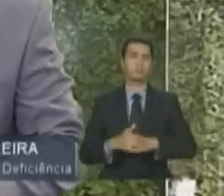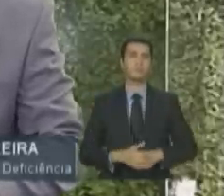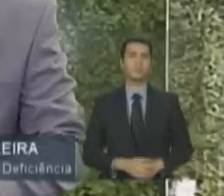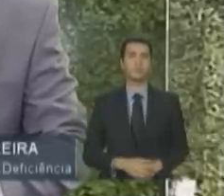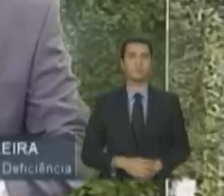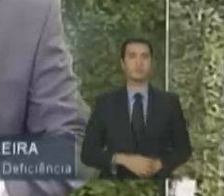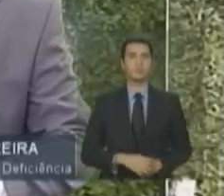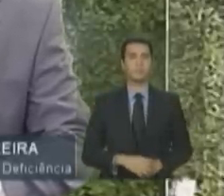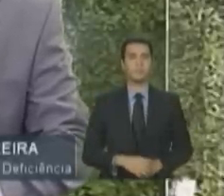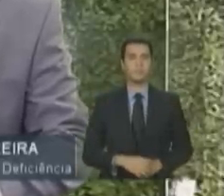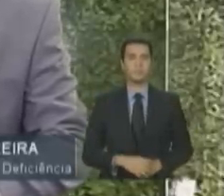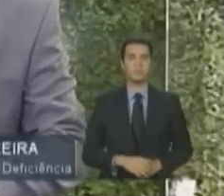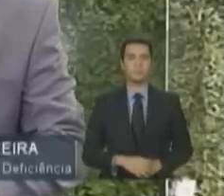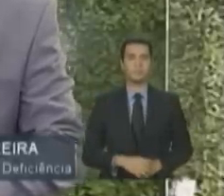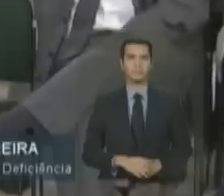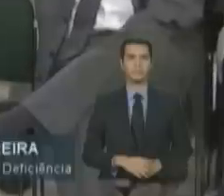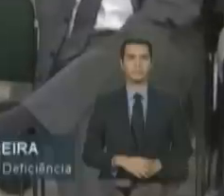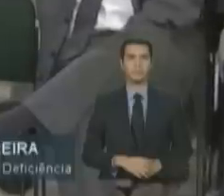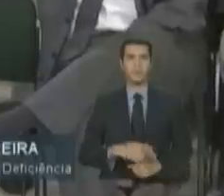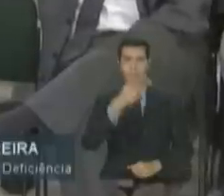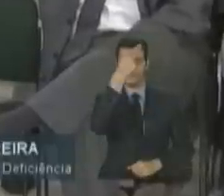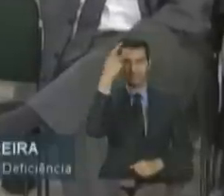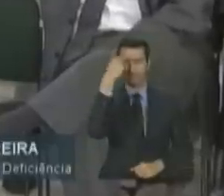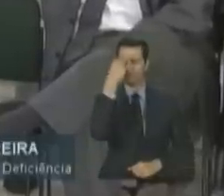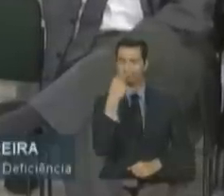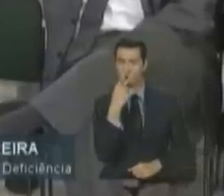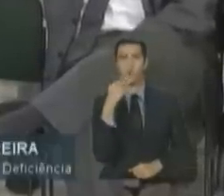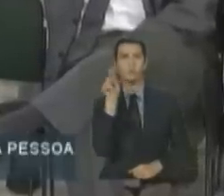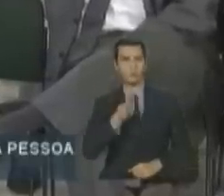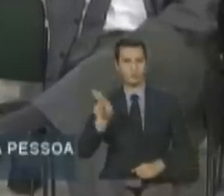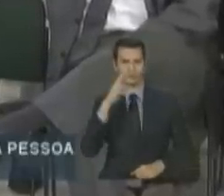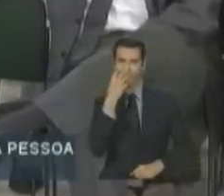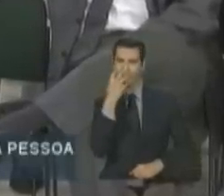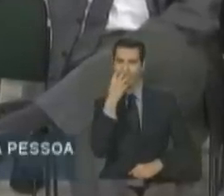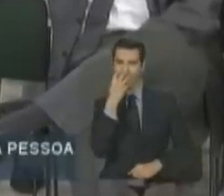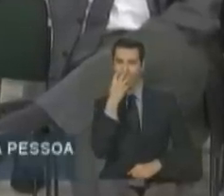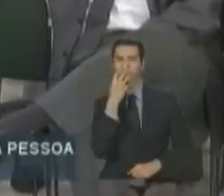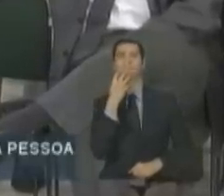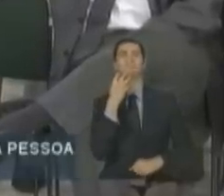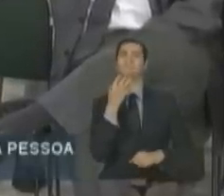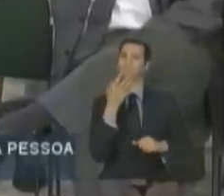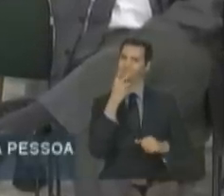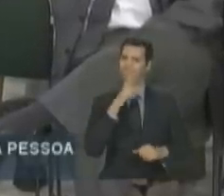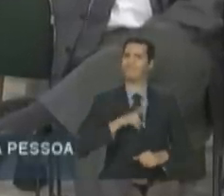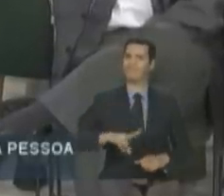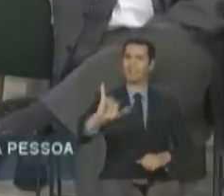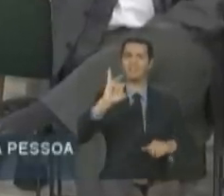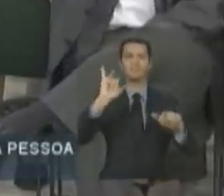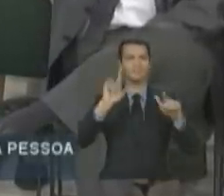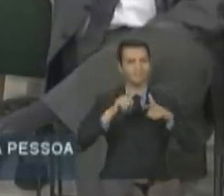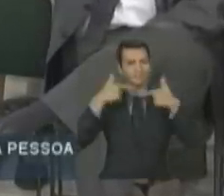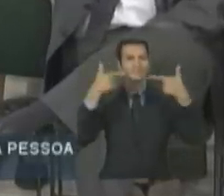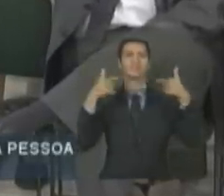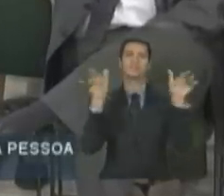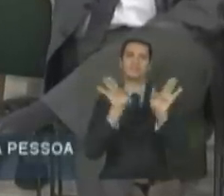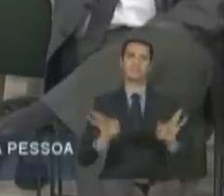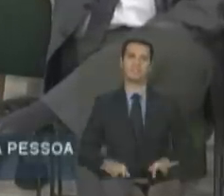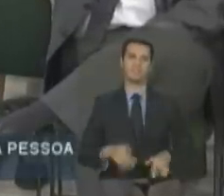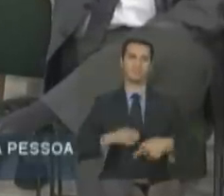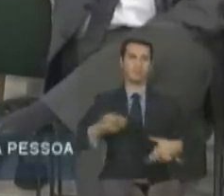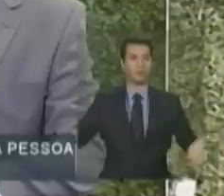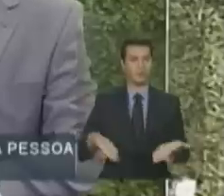destas pessoas. Aquelas pessoas que utilizam cão-guia certamente estão aí sorrindo com esta grande novidade do governo